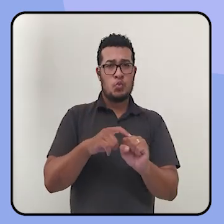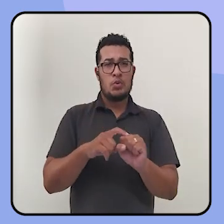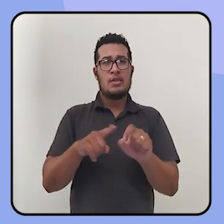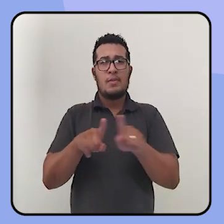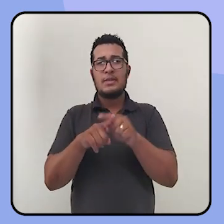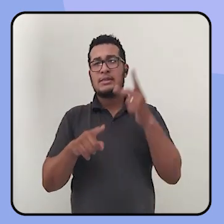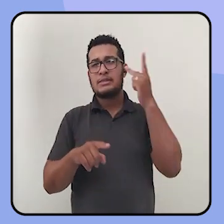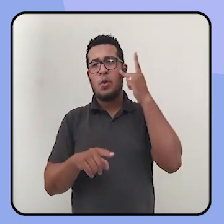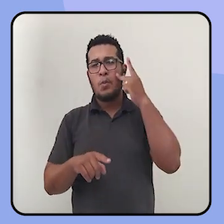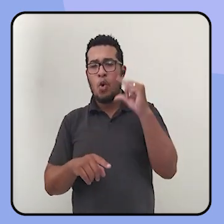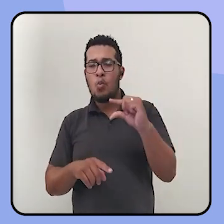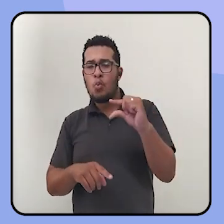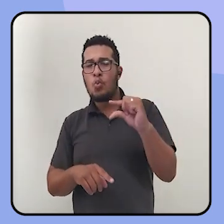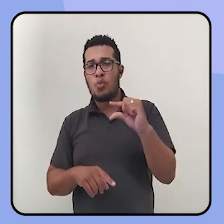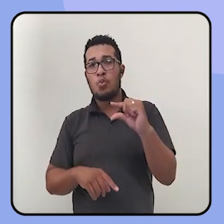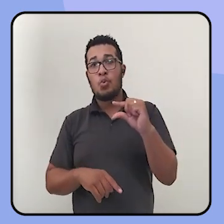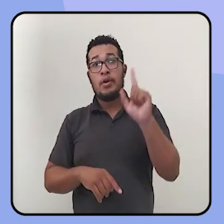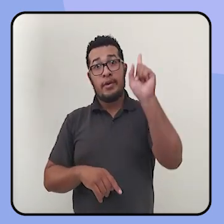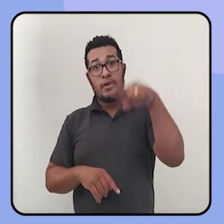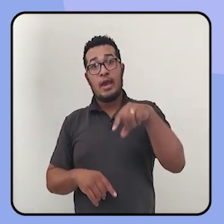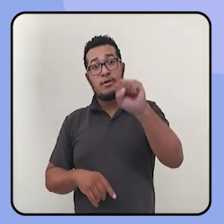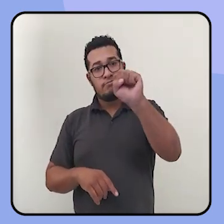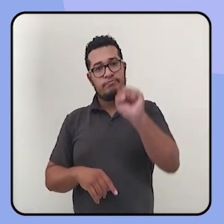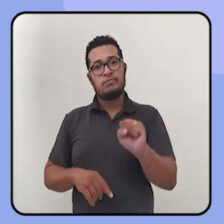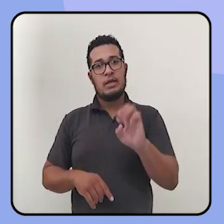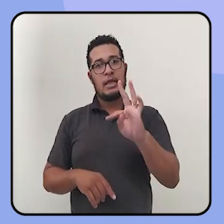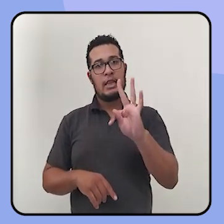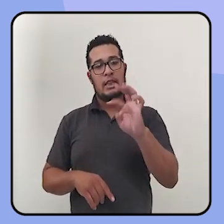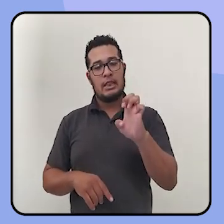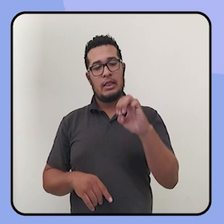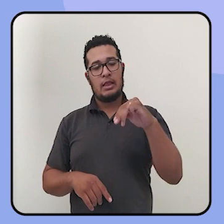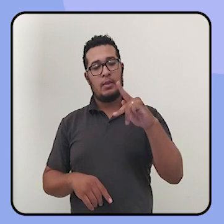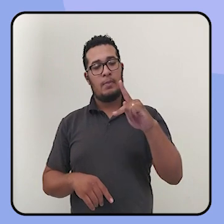Na região, há remanescentes de 16 sambaquis.